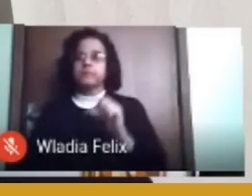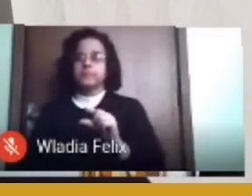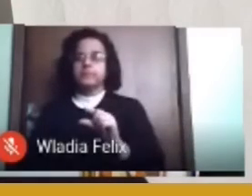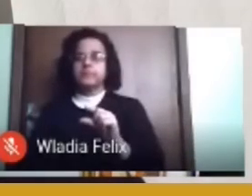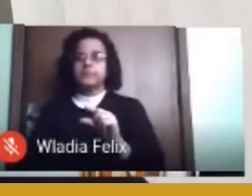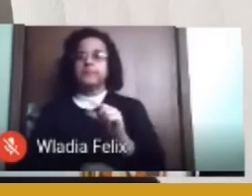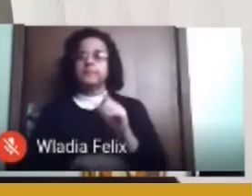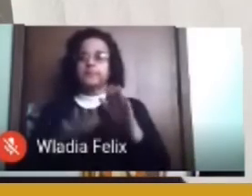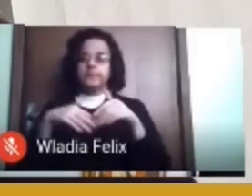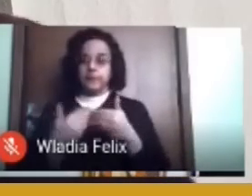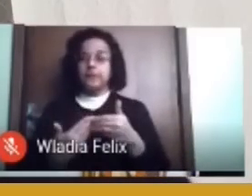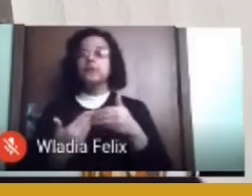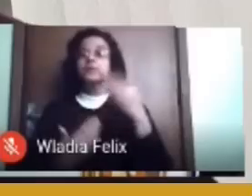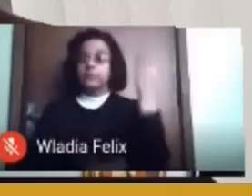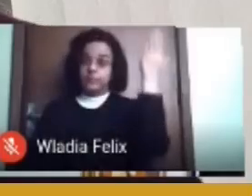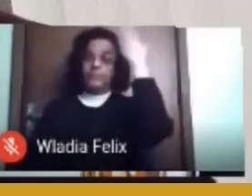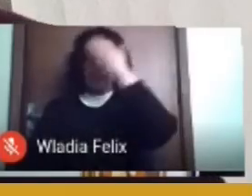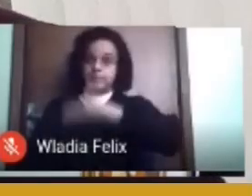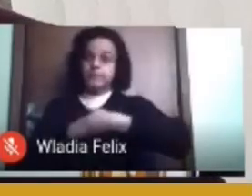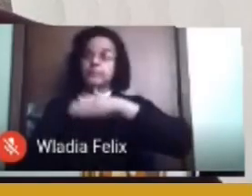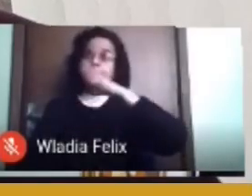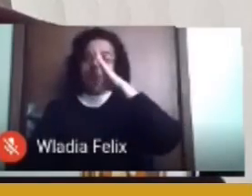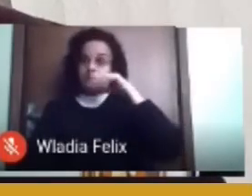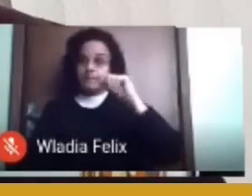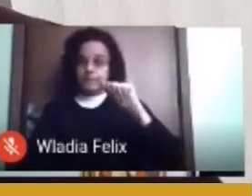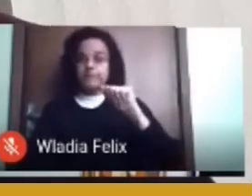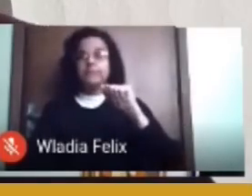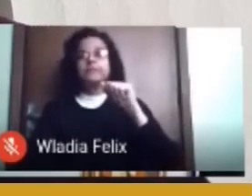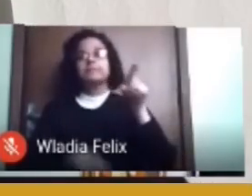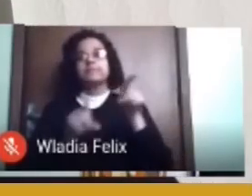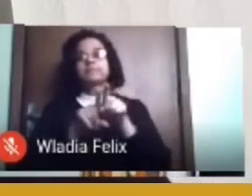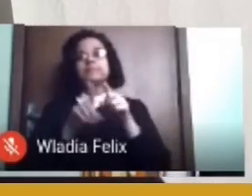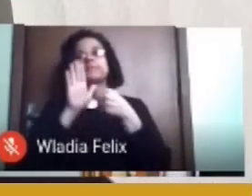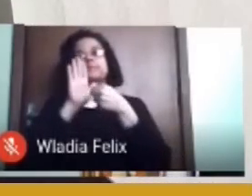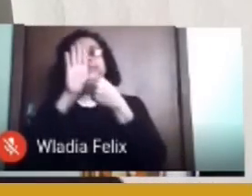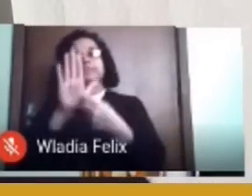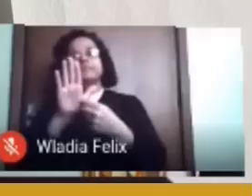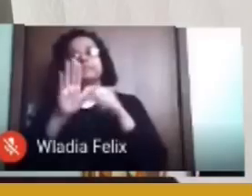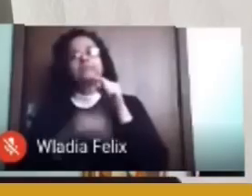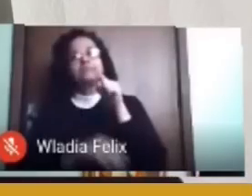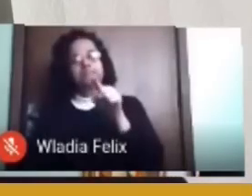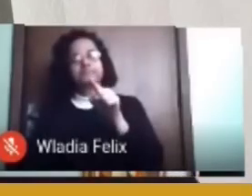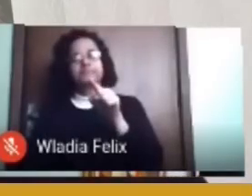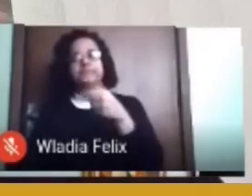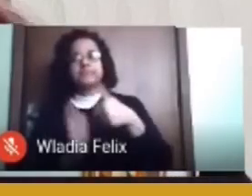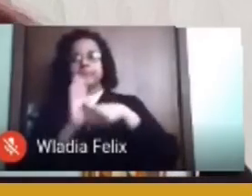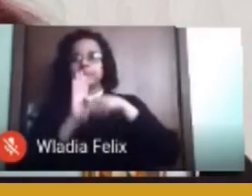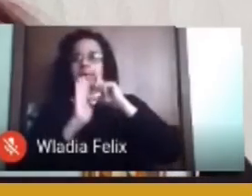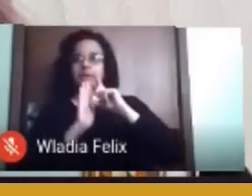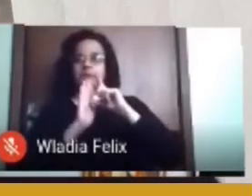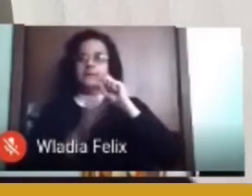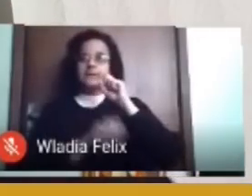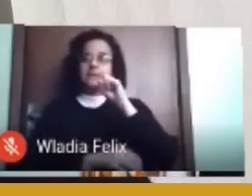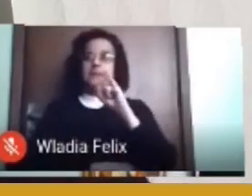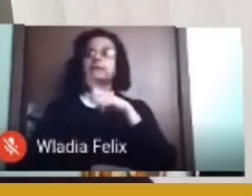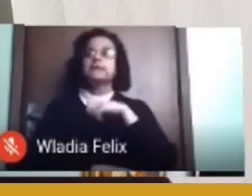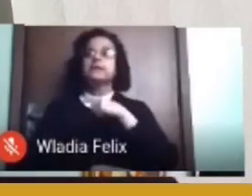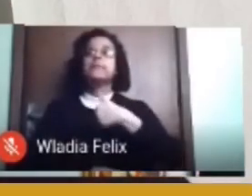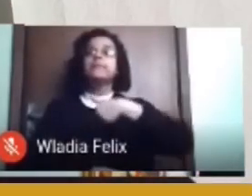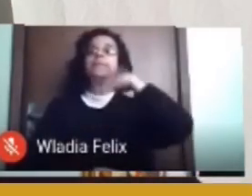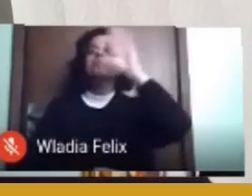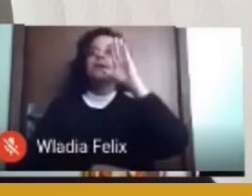anteriormente. Onde se tem mais violências? Em casa. Quem mais abusa? Um conhecido.